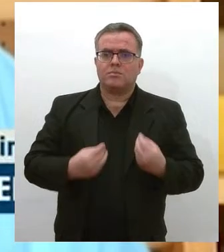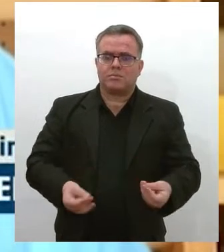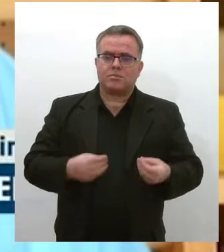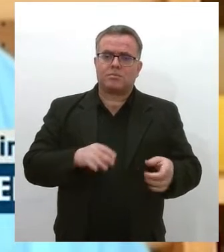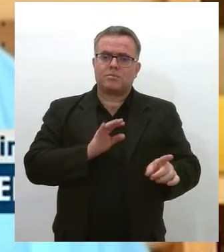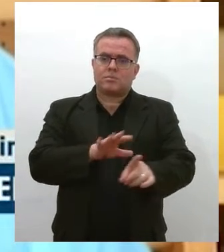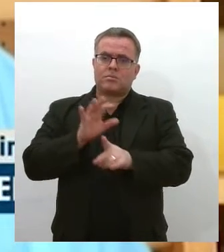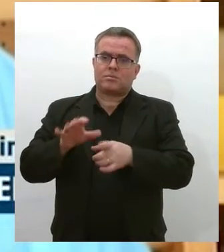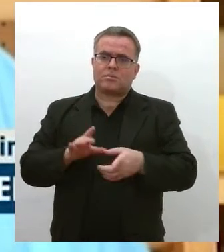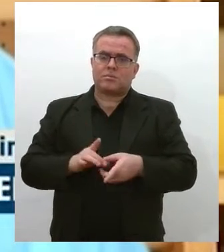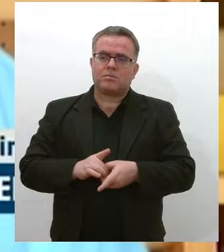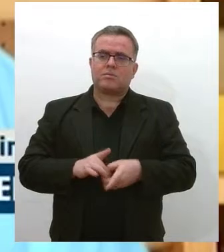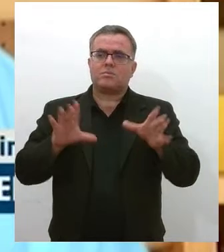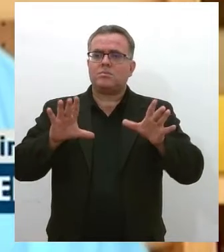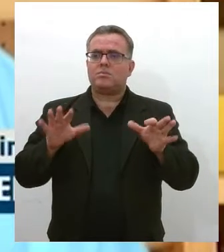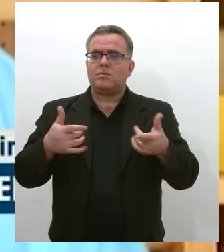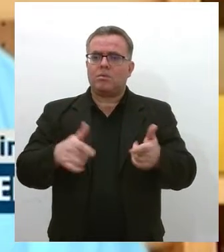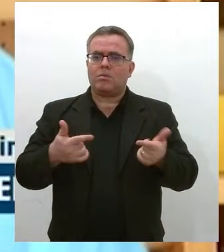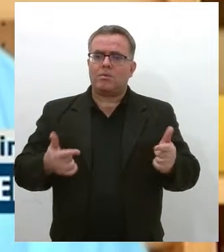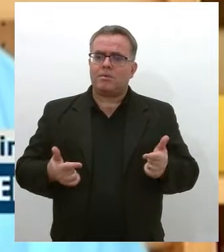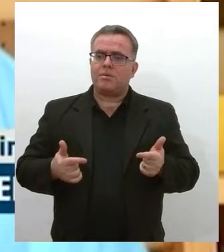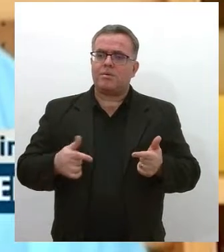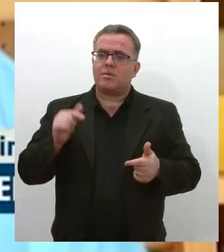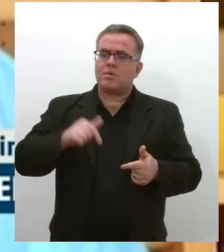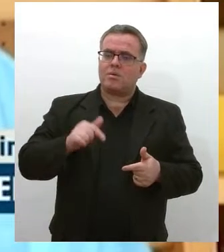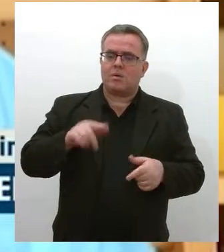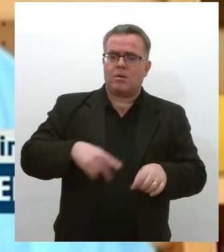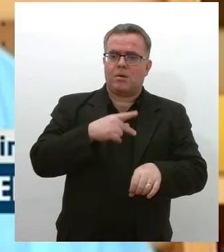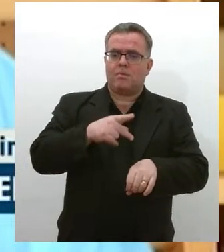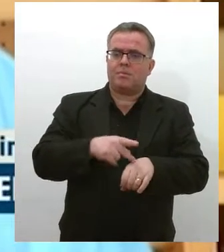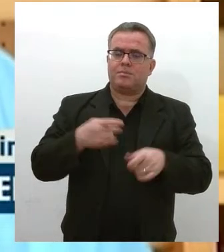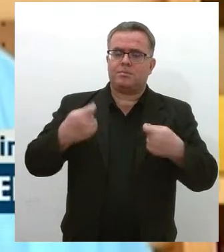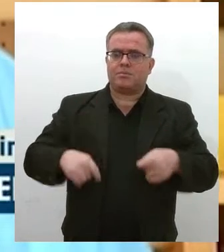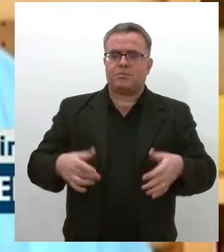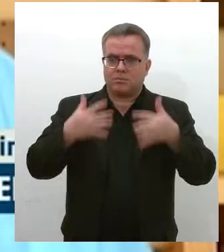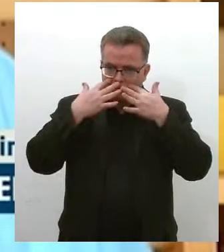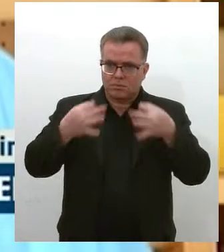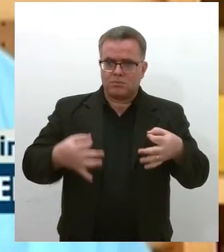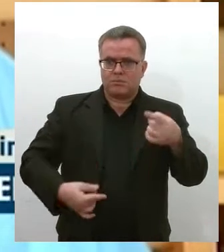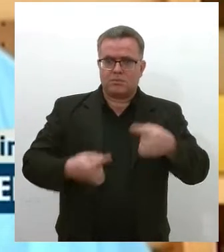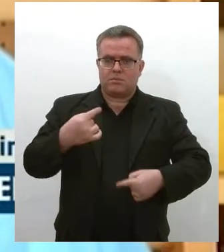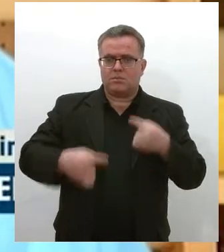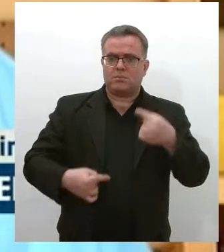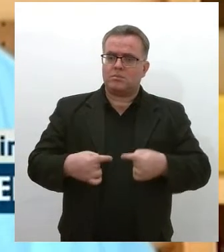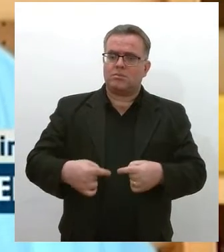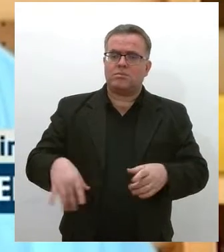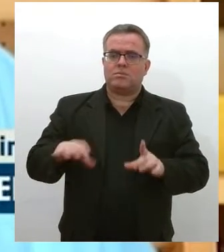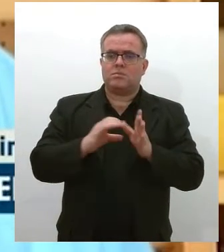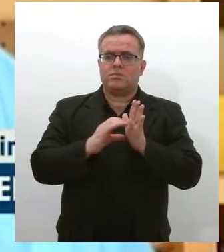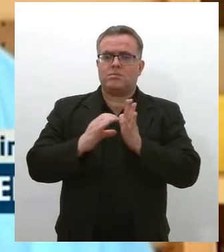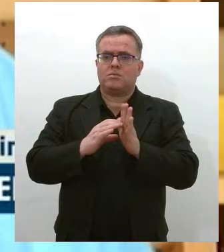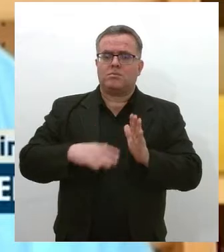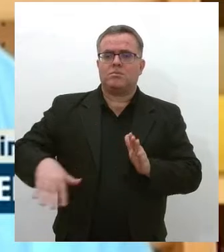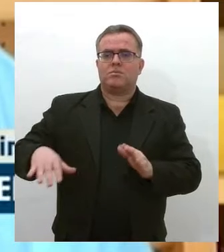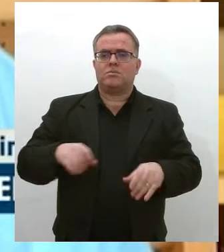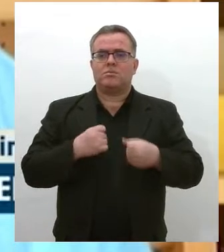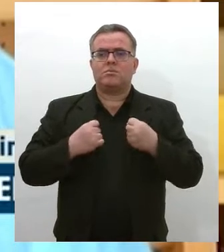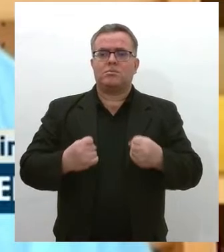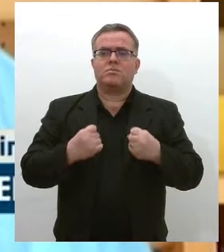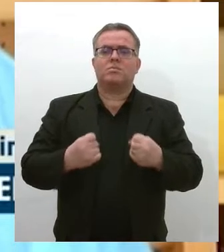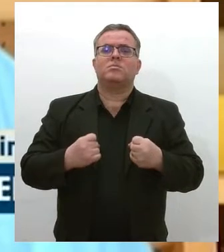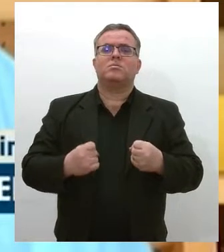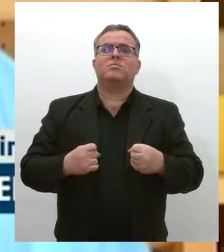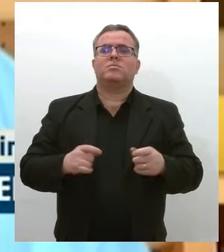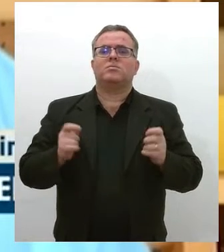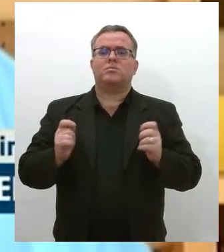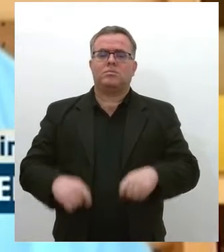independente é país que pensa políticas humanitárias, que fortalece a sua democracia, que preza pela